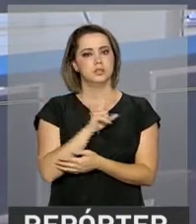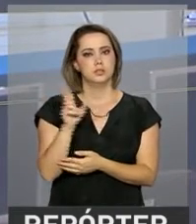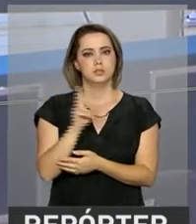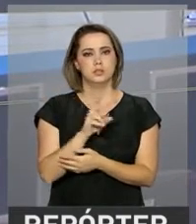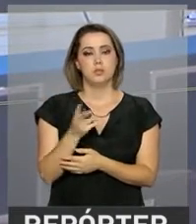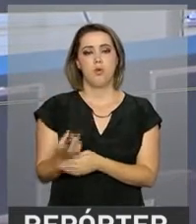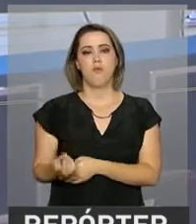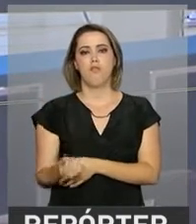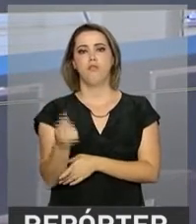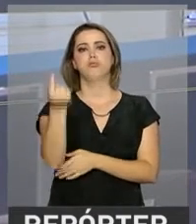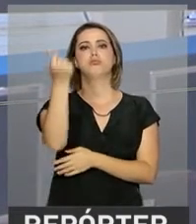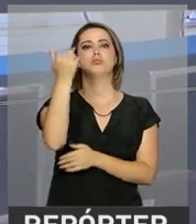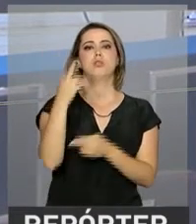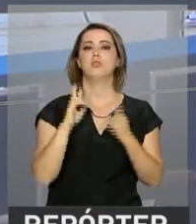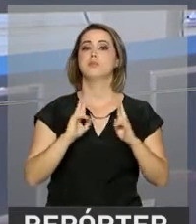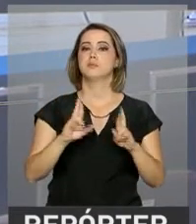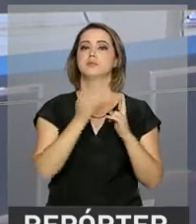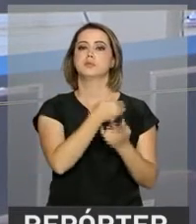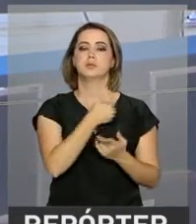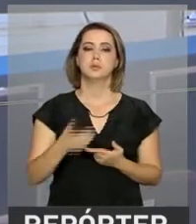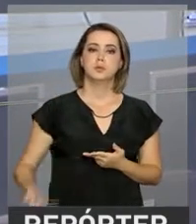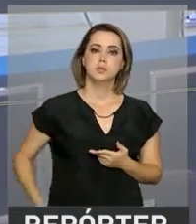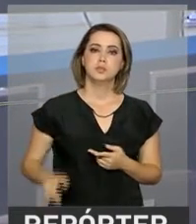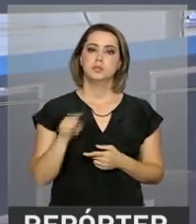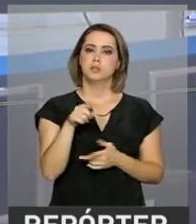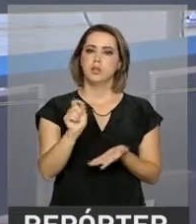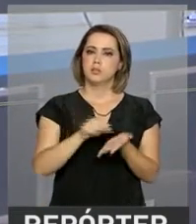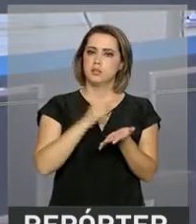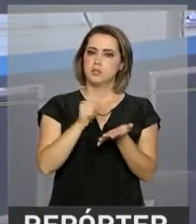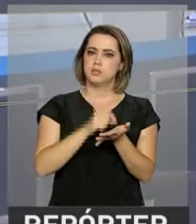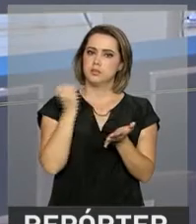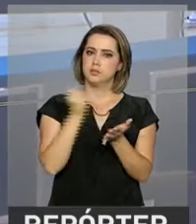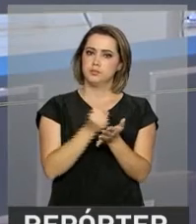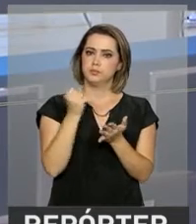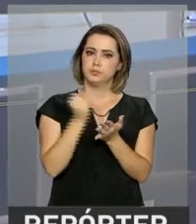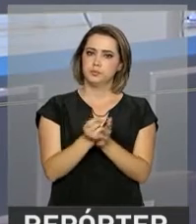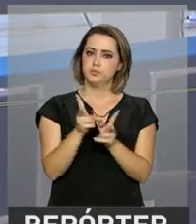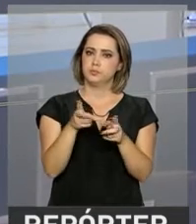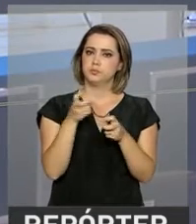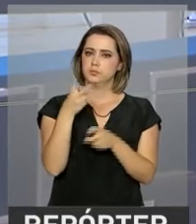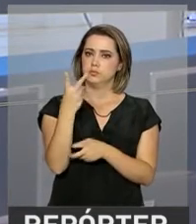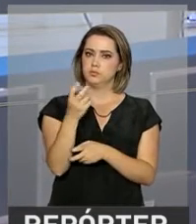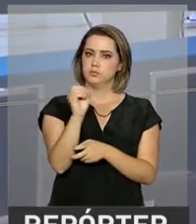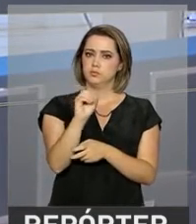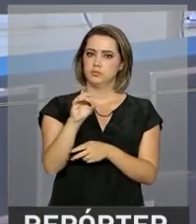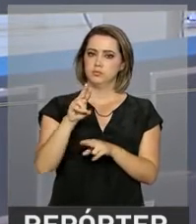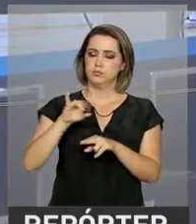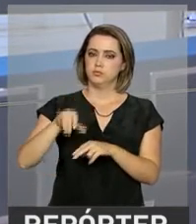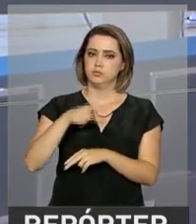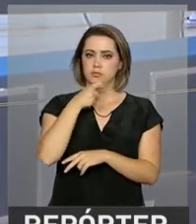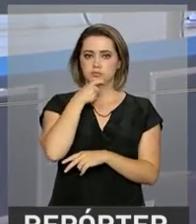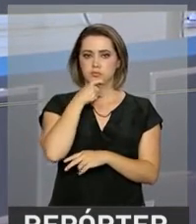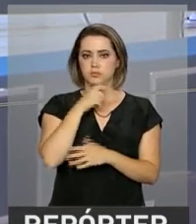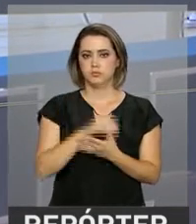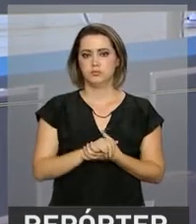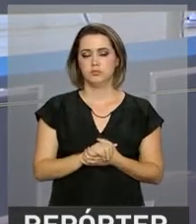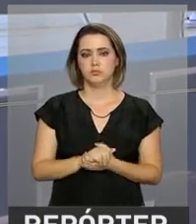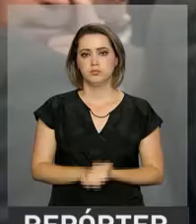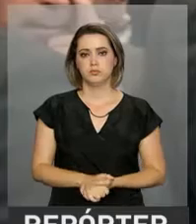R$ 1.460 milhões, um valor acima do esperado pelo governo. A assinatura do contrato está prevista para 28 de julho.